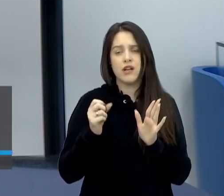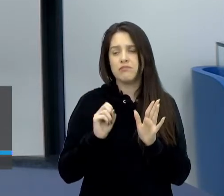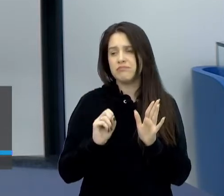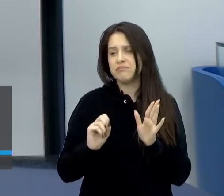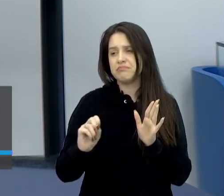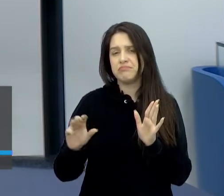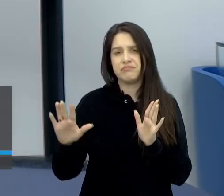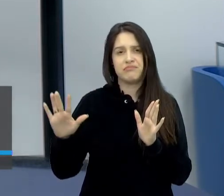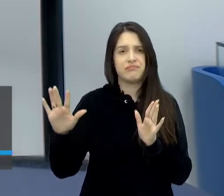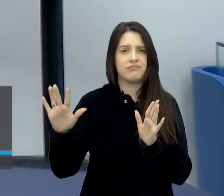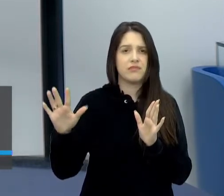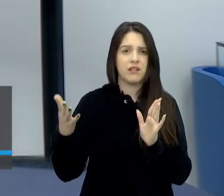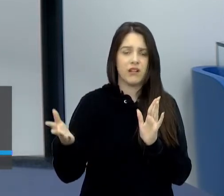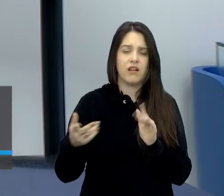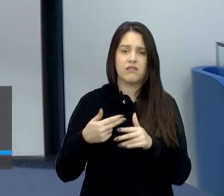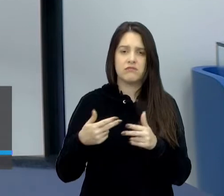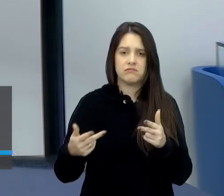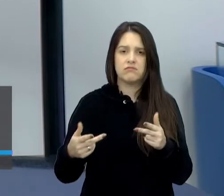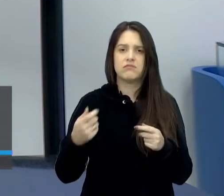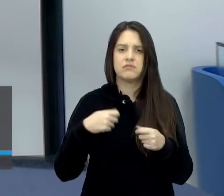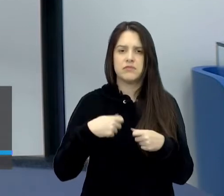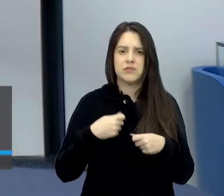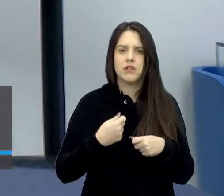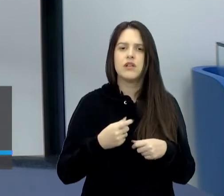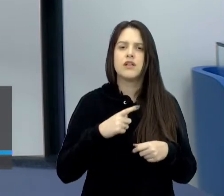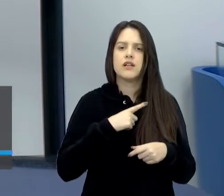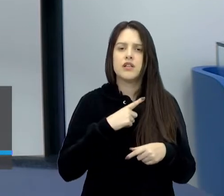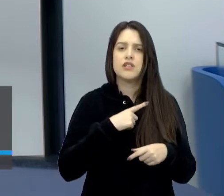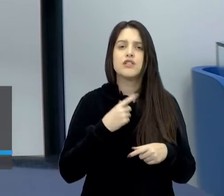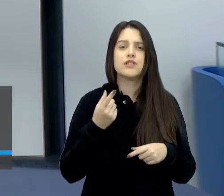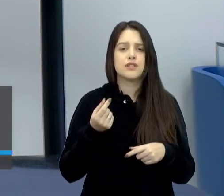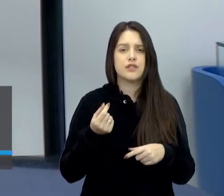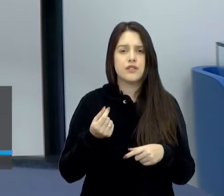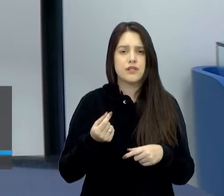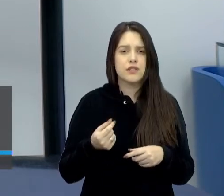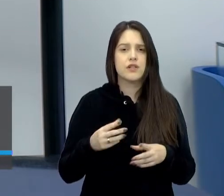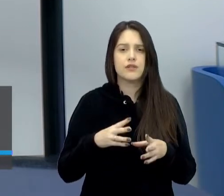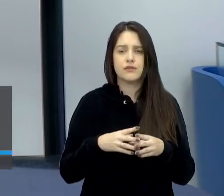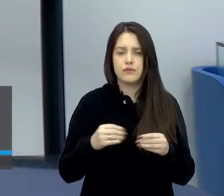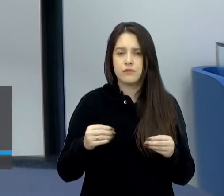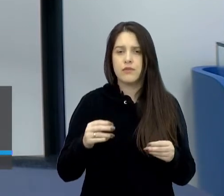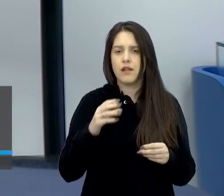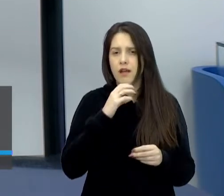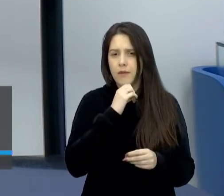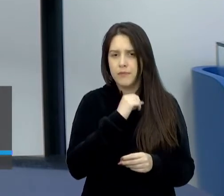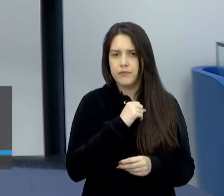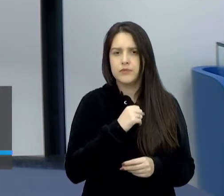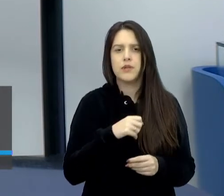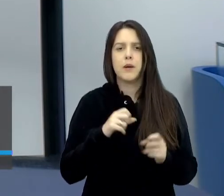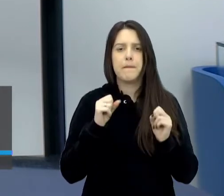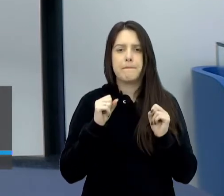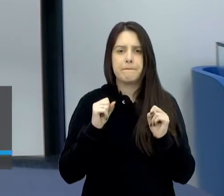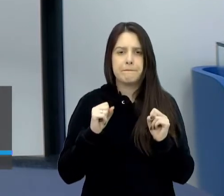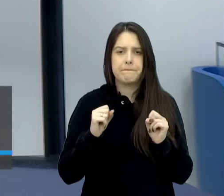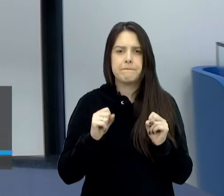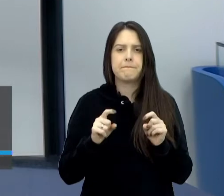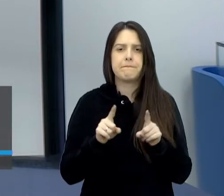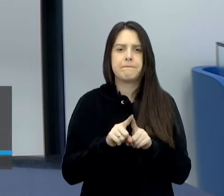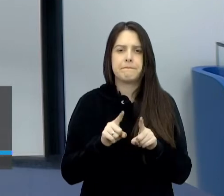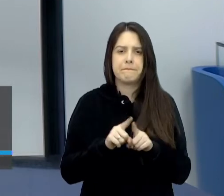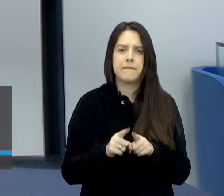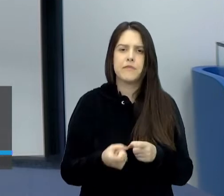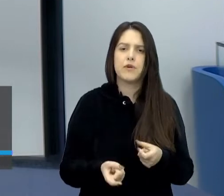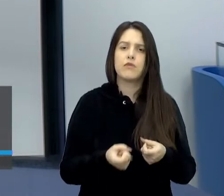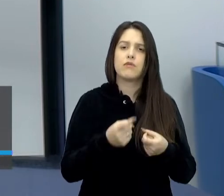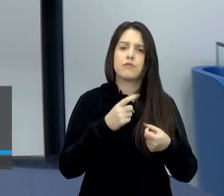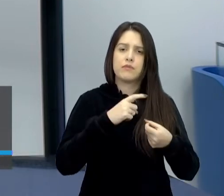os pais de vocês, o responsável, falar assim: ixi, meu dinheiro sumiu da conta, Porque são esses gastos involuntários,